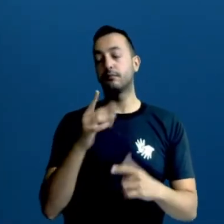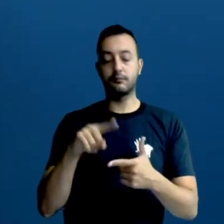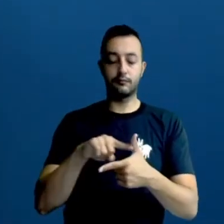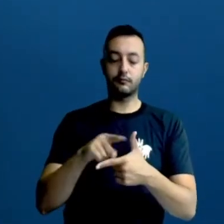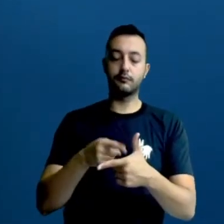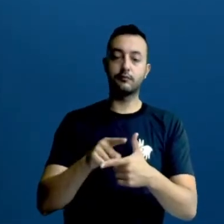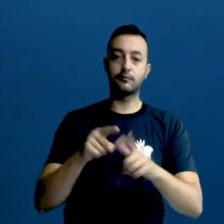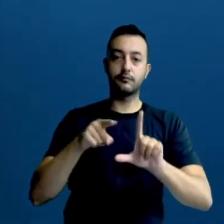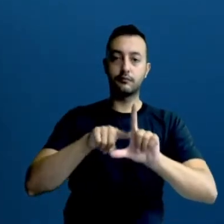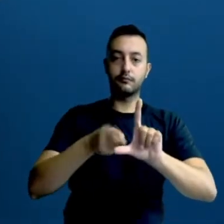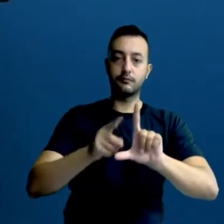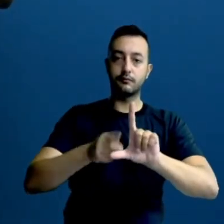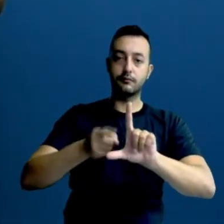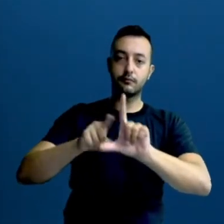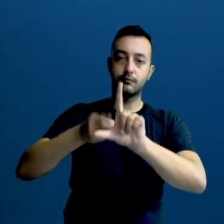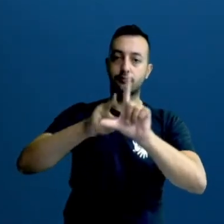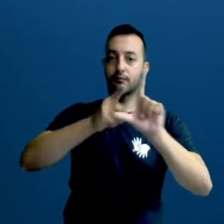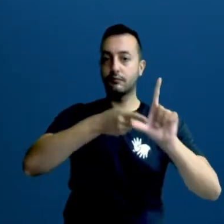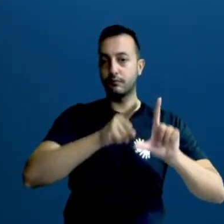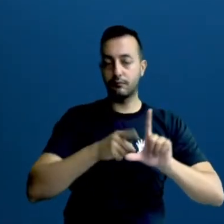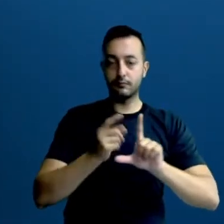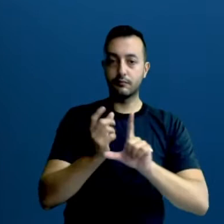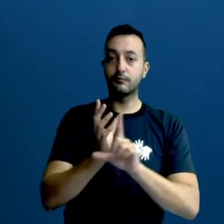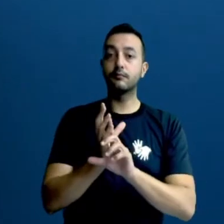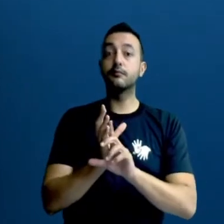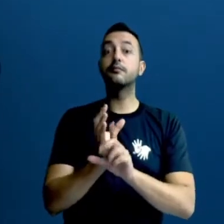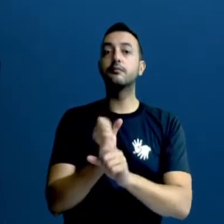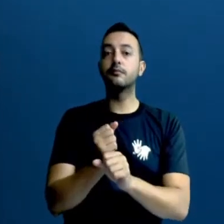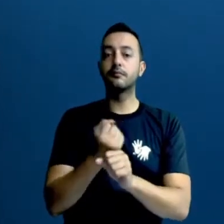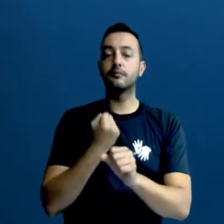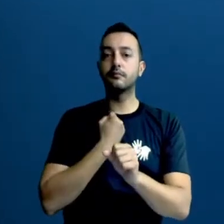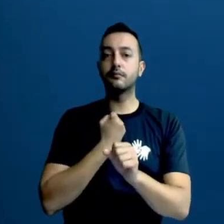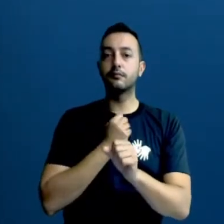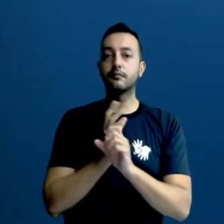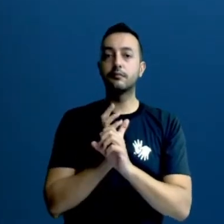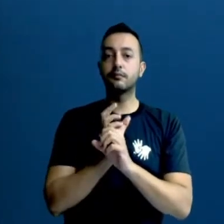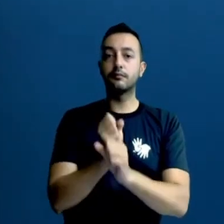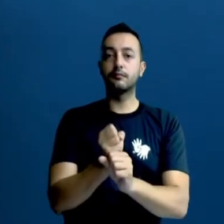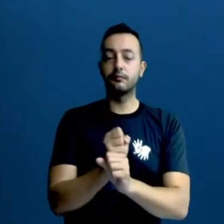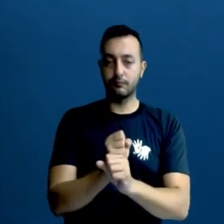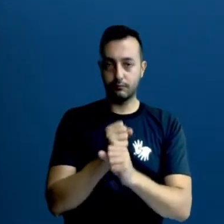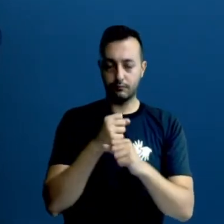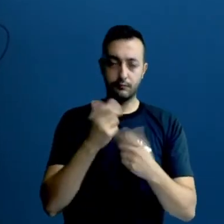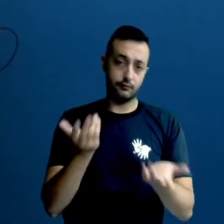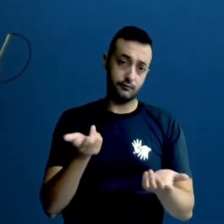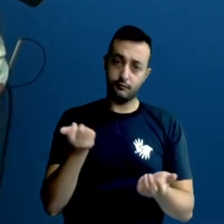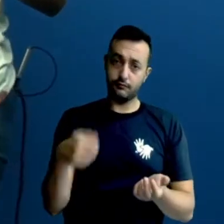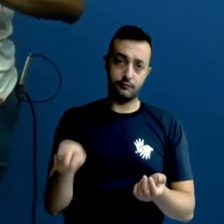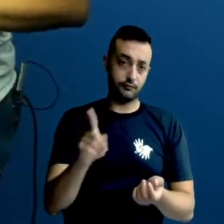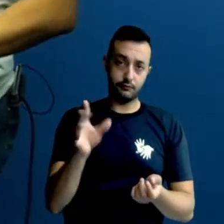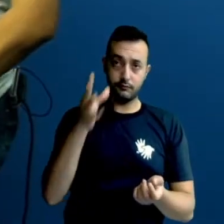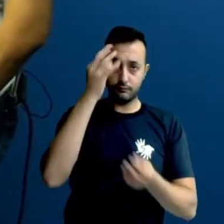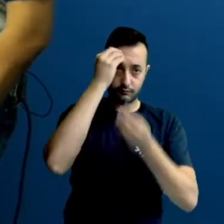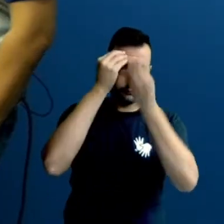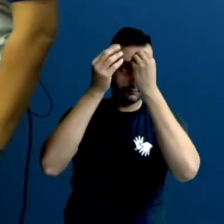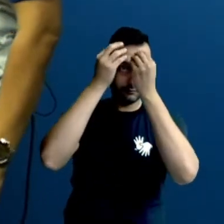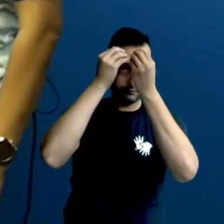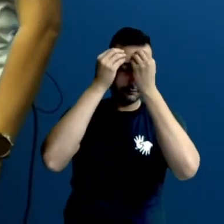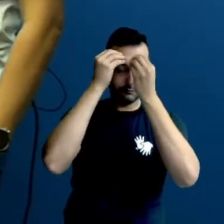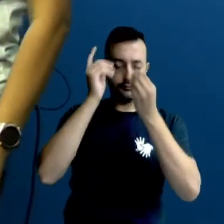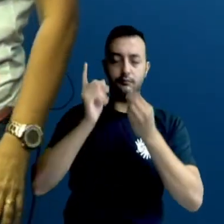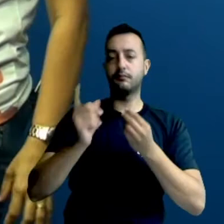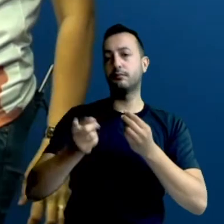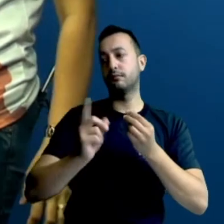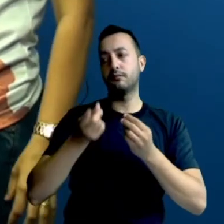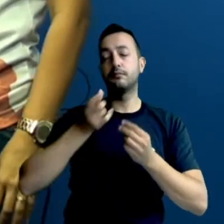graus, né, tem esses ângulos todos? Então, a gente também não precisa memorizar muita coisa.